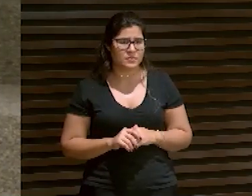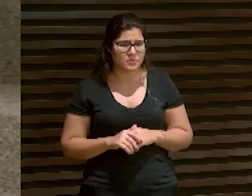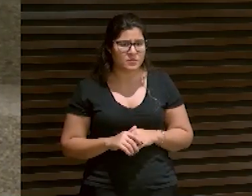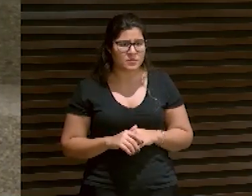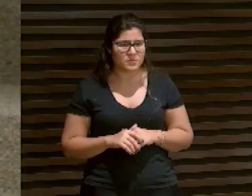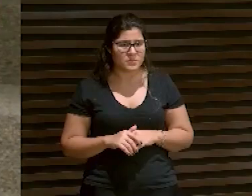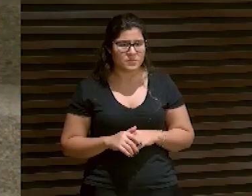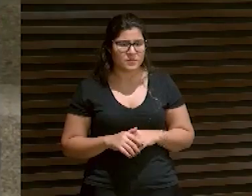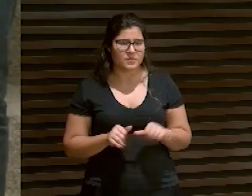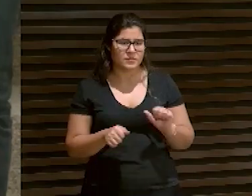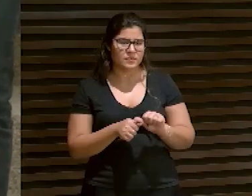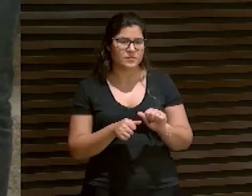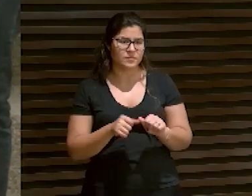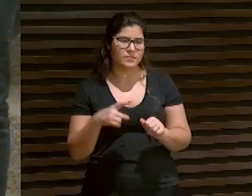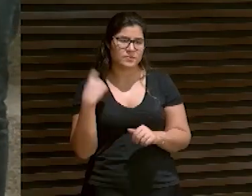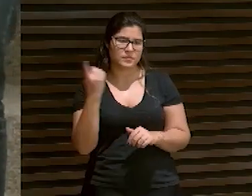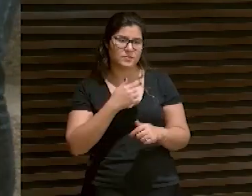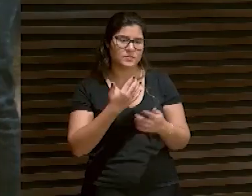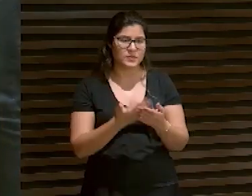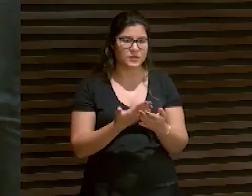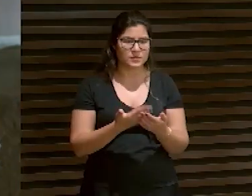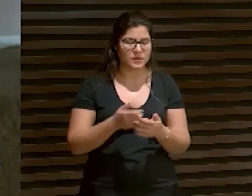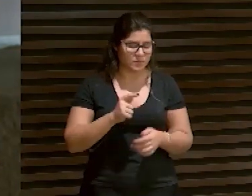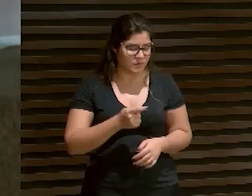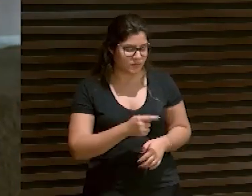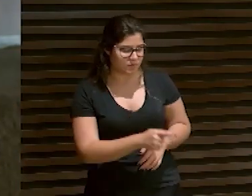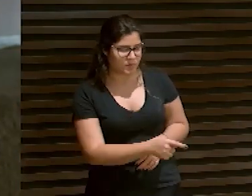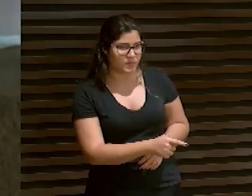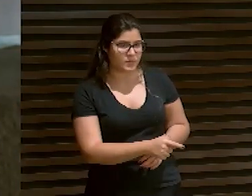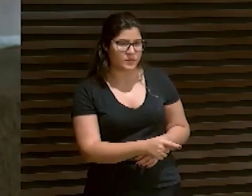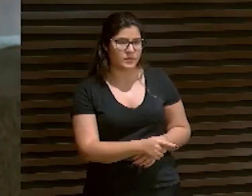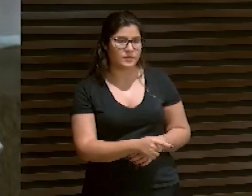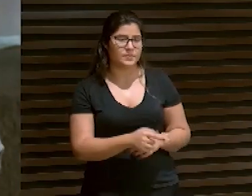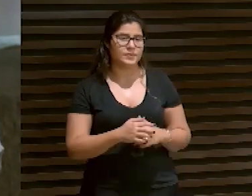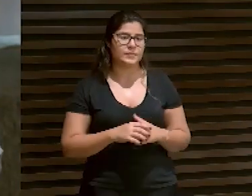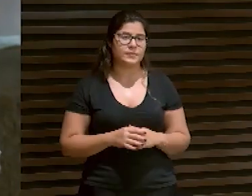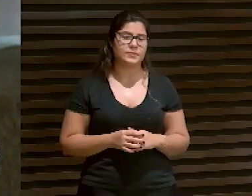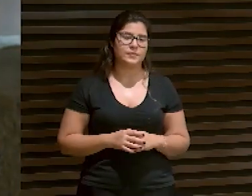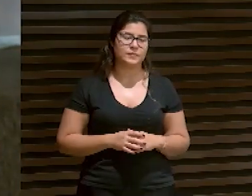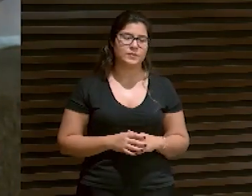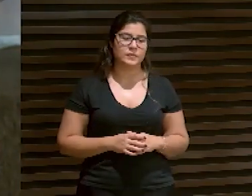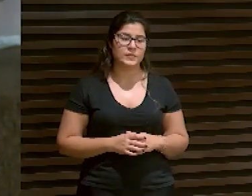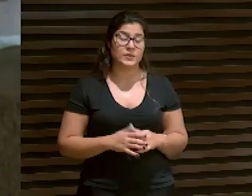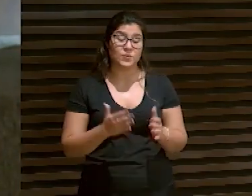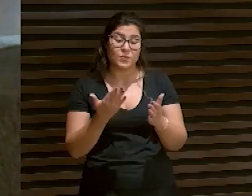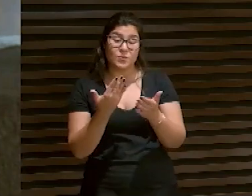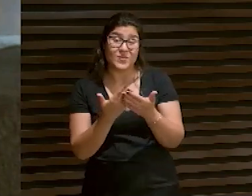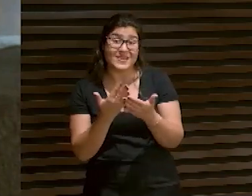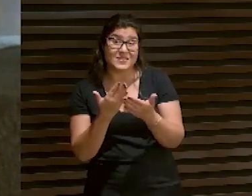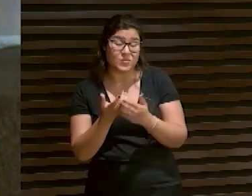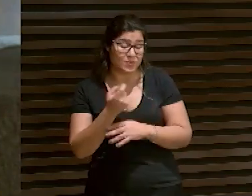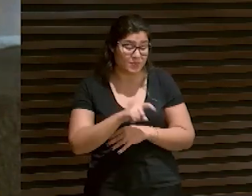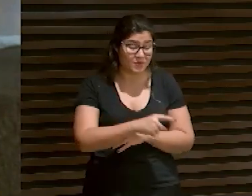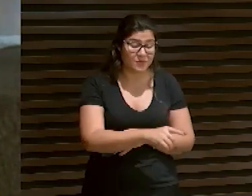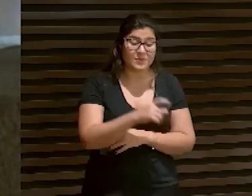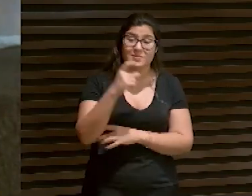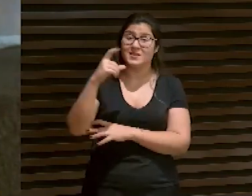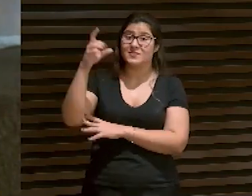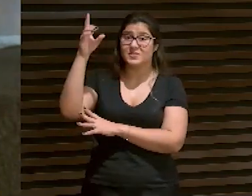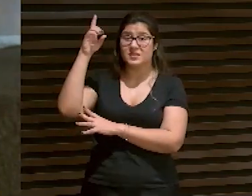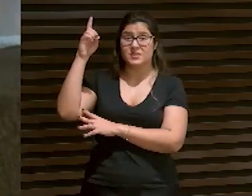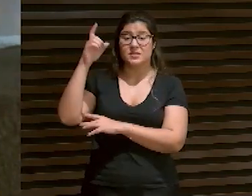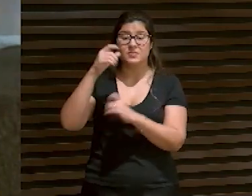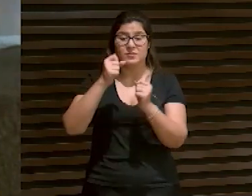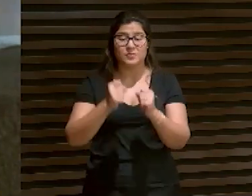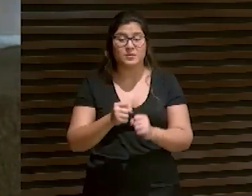Sagradas, para que possamos, através da comunhão mútua e do estudo profundo da palavra de Deus, nós possamos conhecer quem realmente